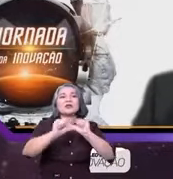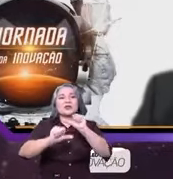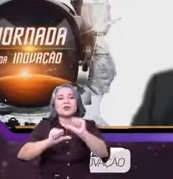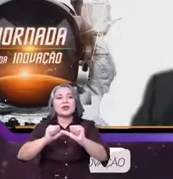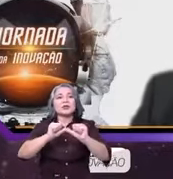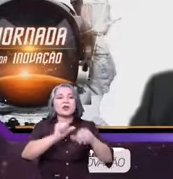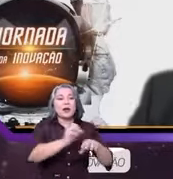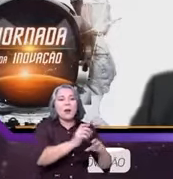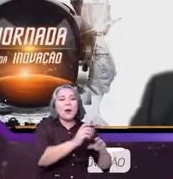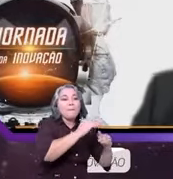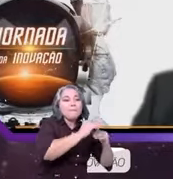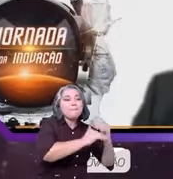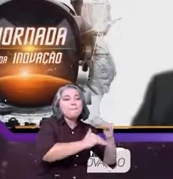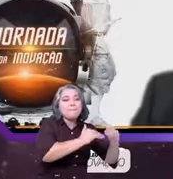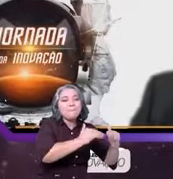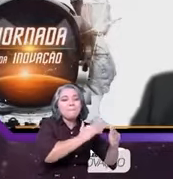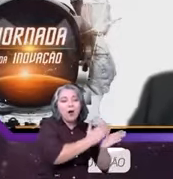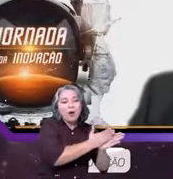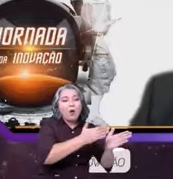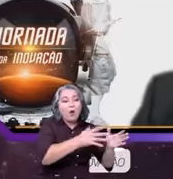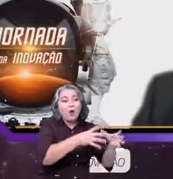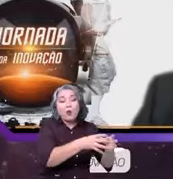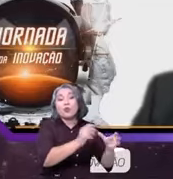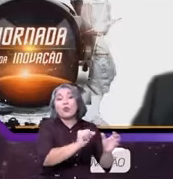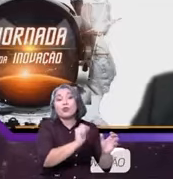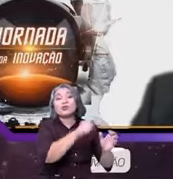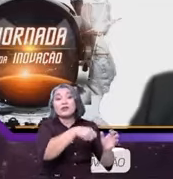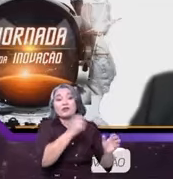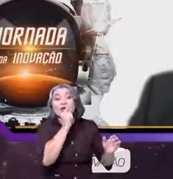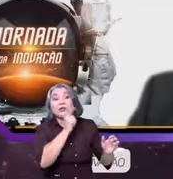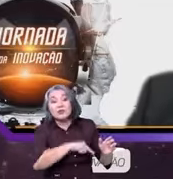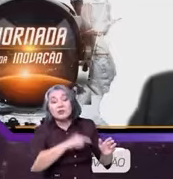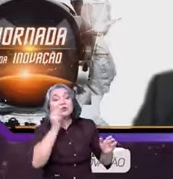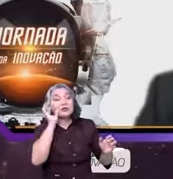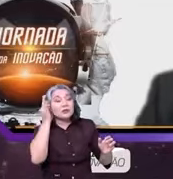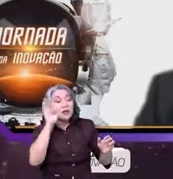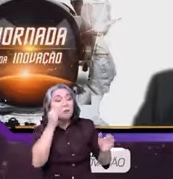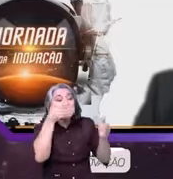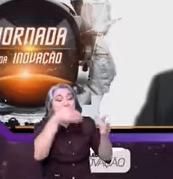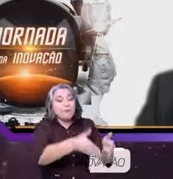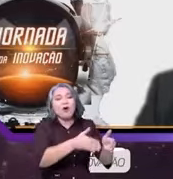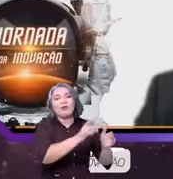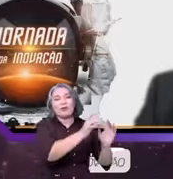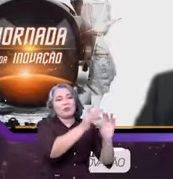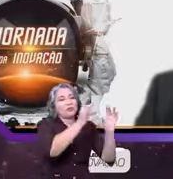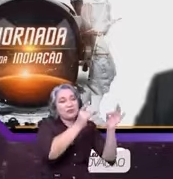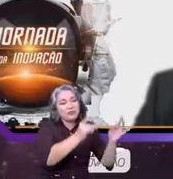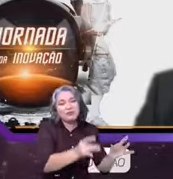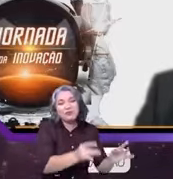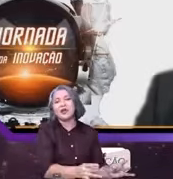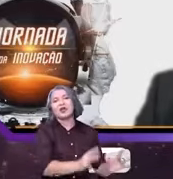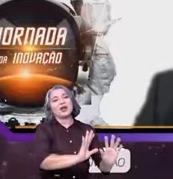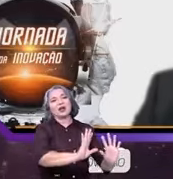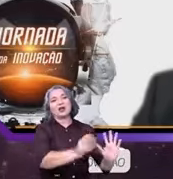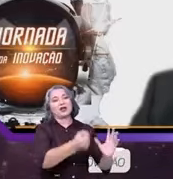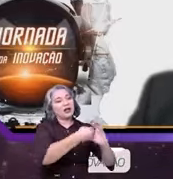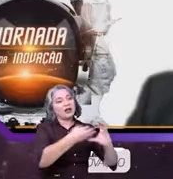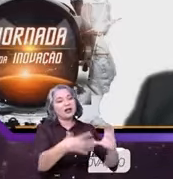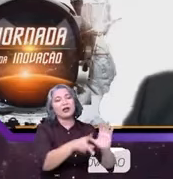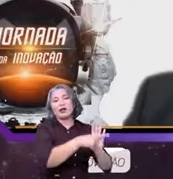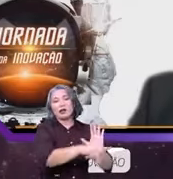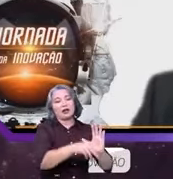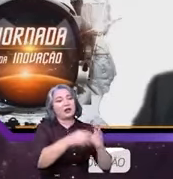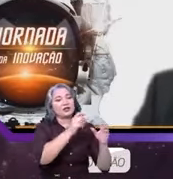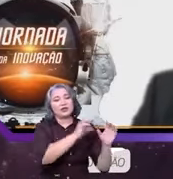vai acontecer. Então, alguns grupos vão funcionar para algumas ações específicas, e à medida que nós vamos transformando isso, isso